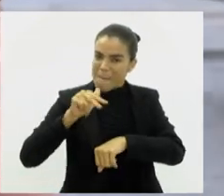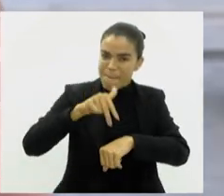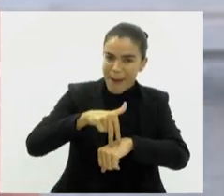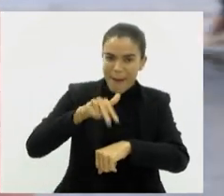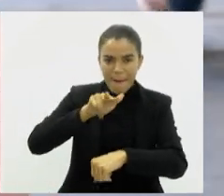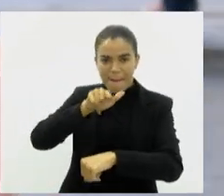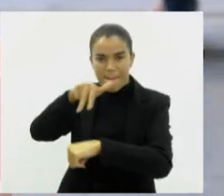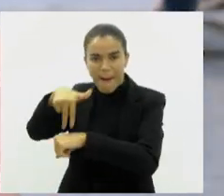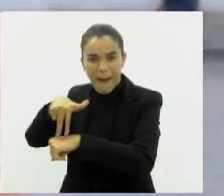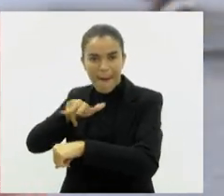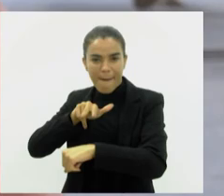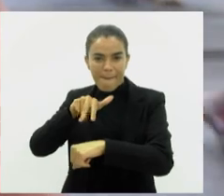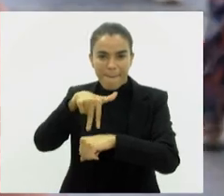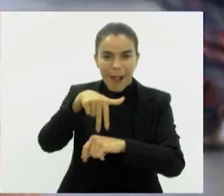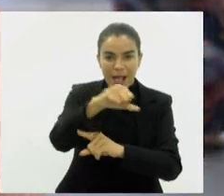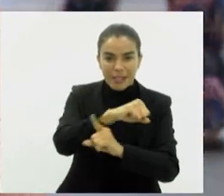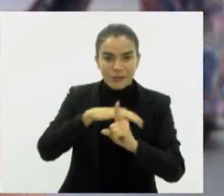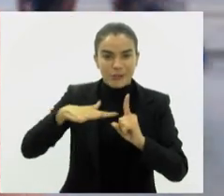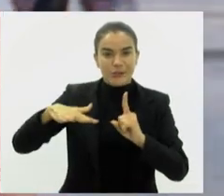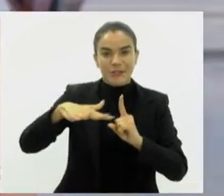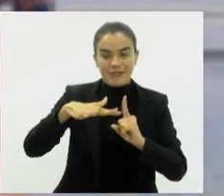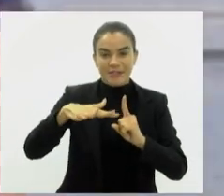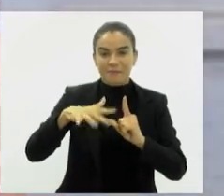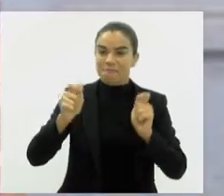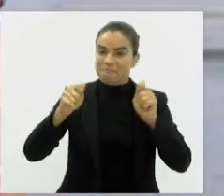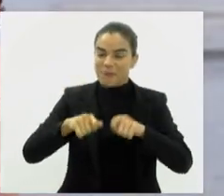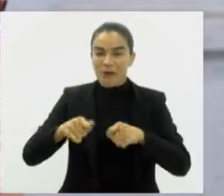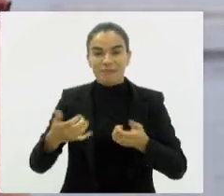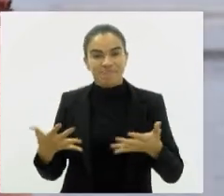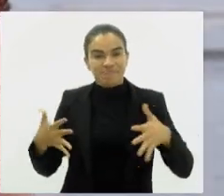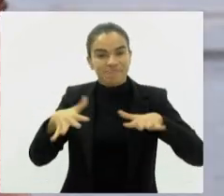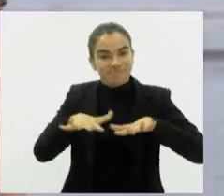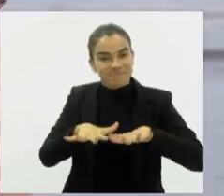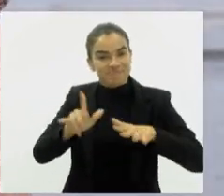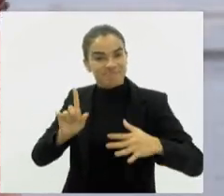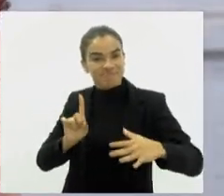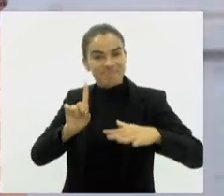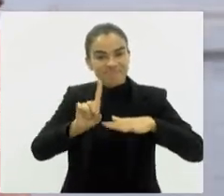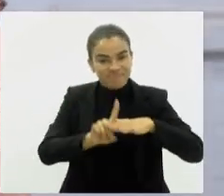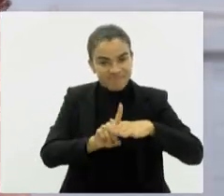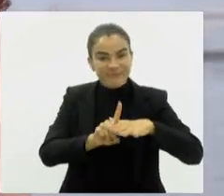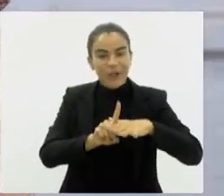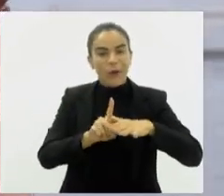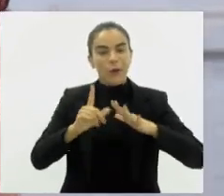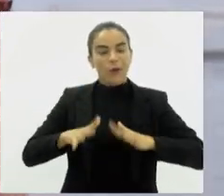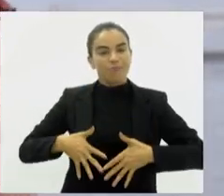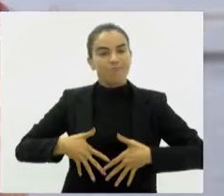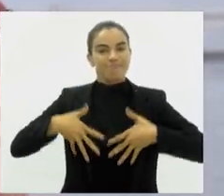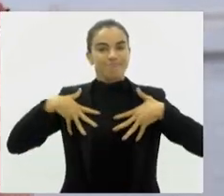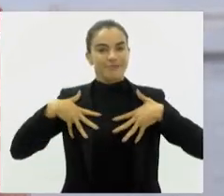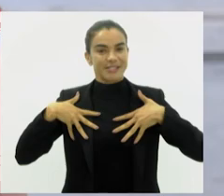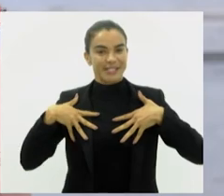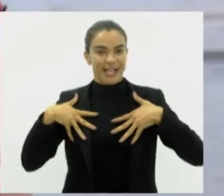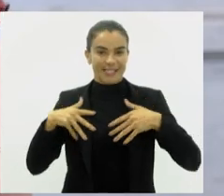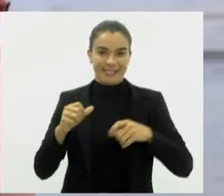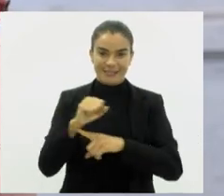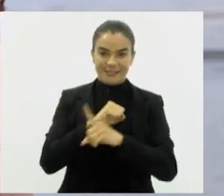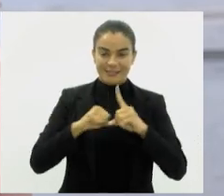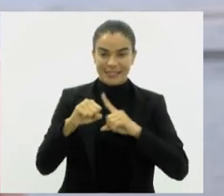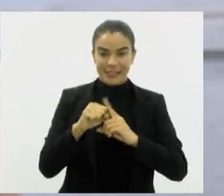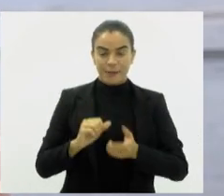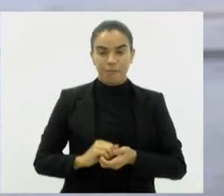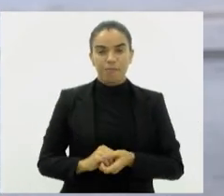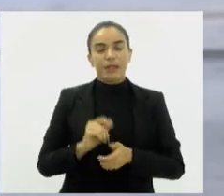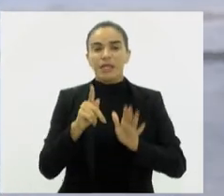né? Ocupem um espaço na sociedade, que possam ser incluídas e inseridas, né, com dignidade dentro da sociedade. E